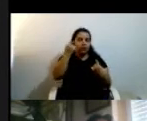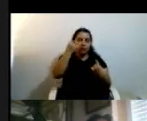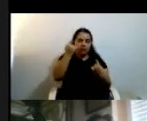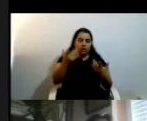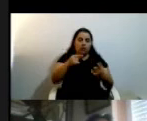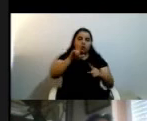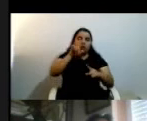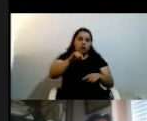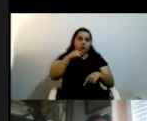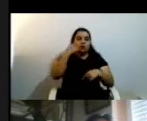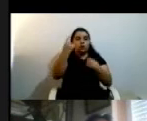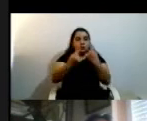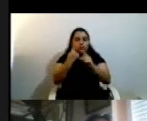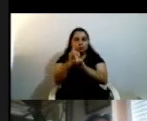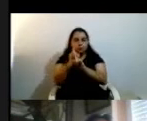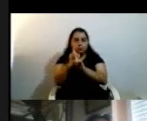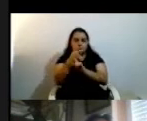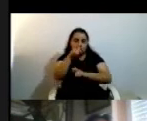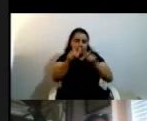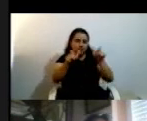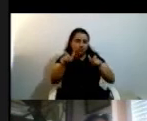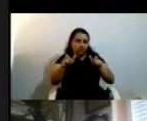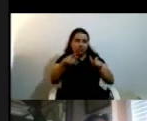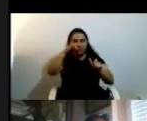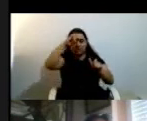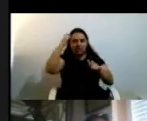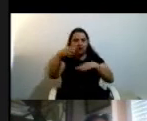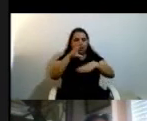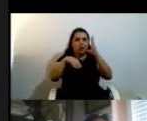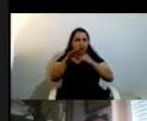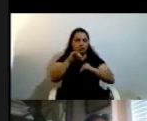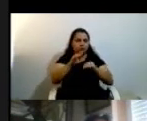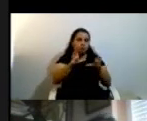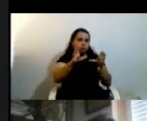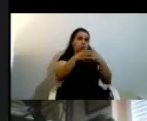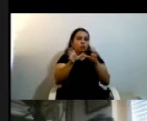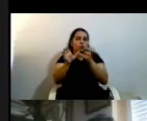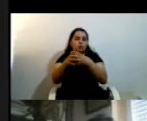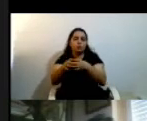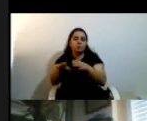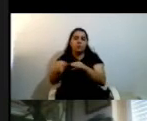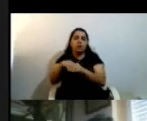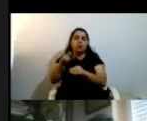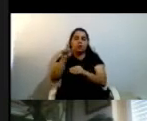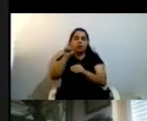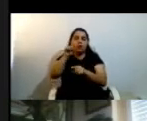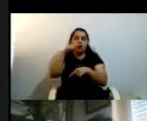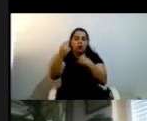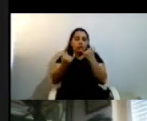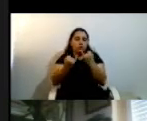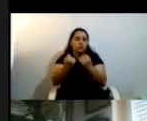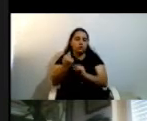dificuldades de aprendizagem. Nos grupos focais participaram 74 organizações não governamentais. Passando aqui para